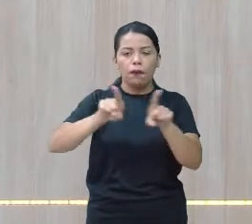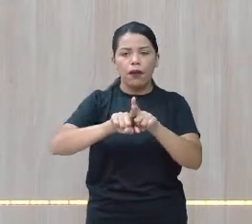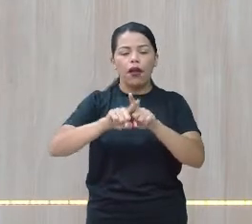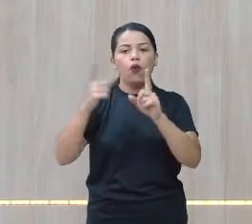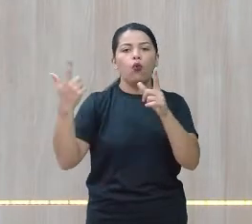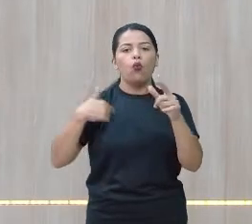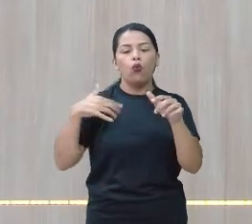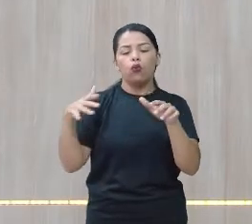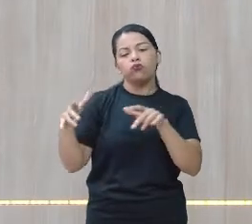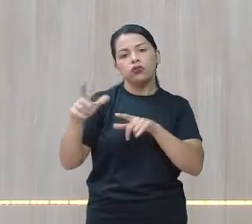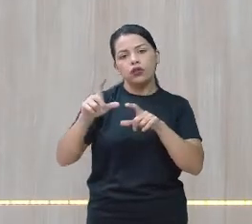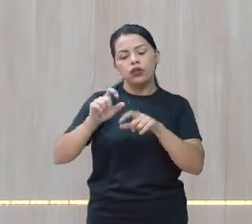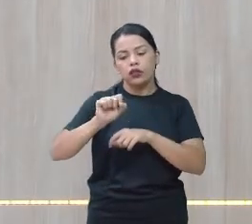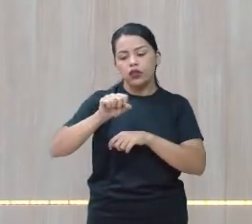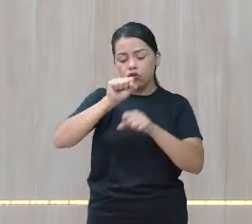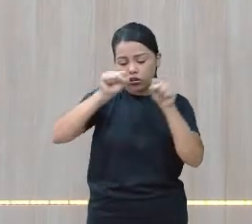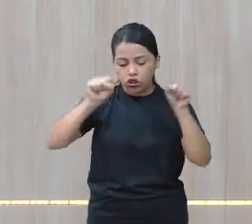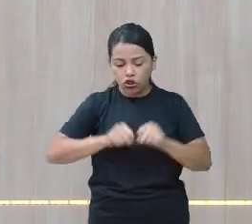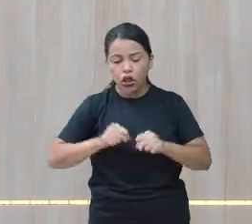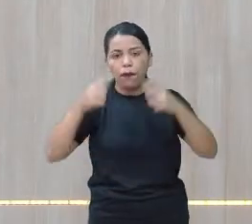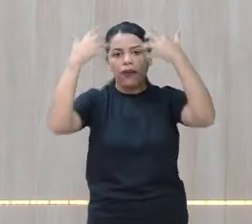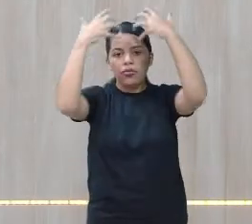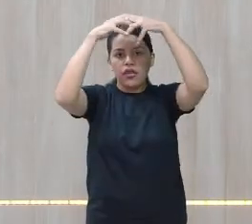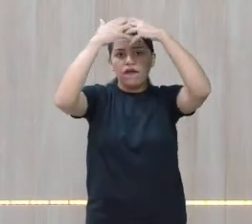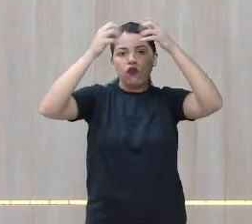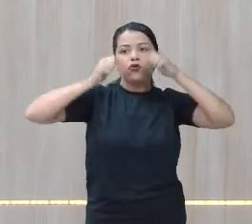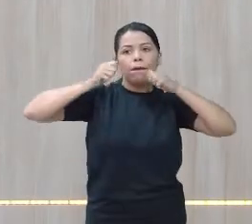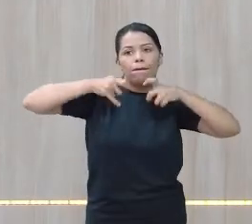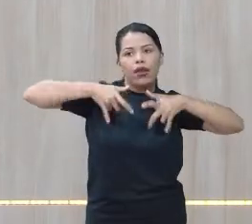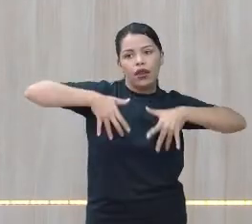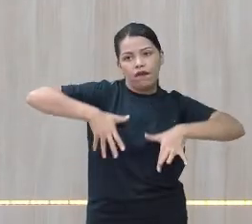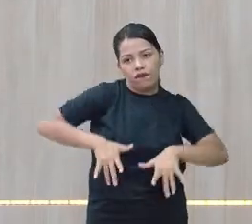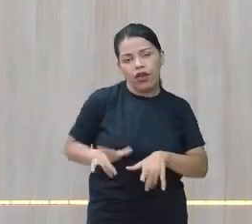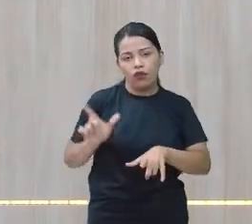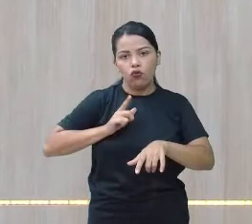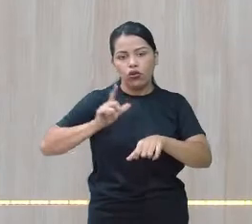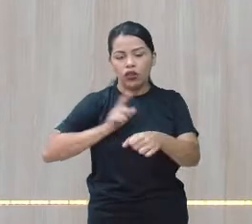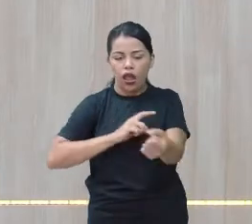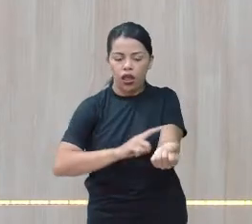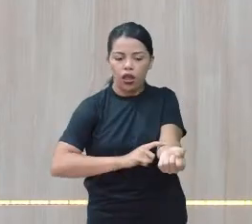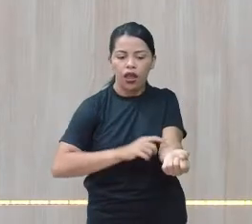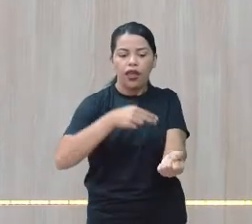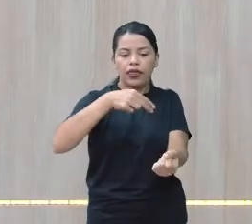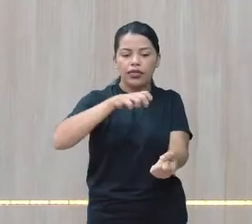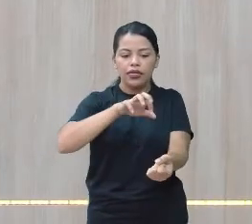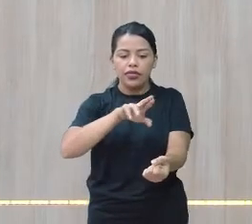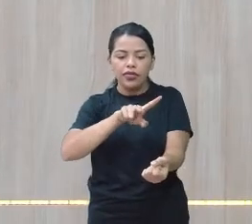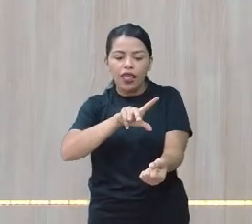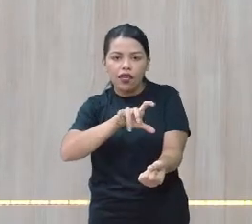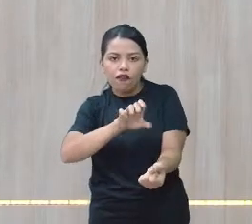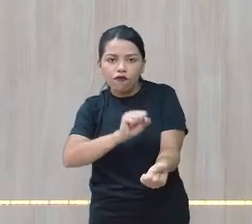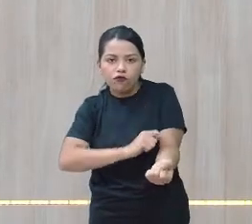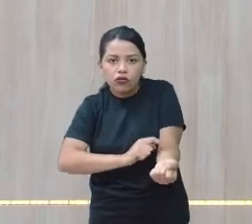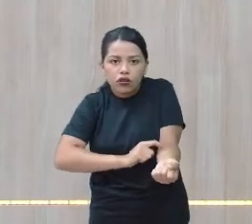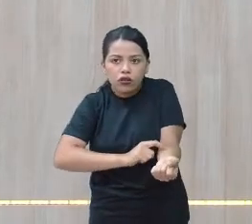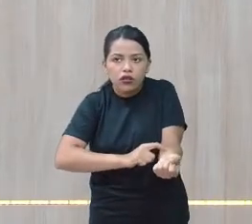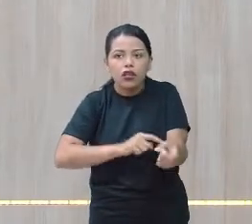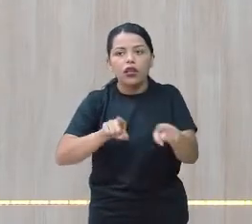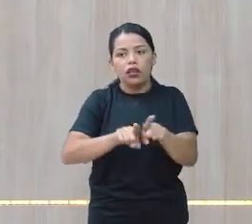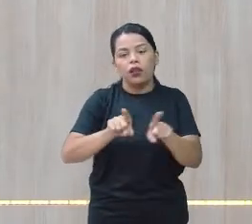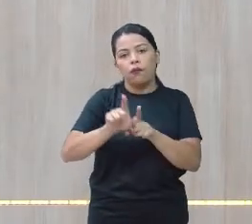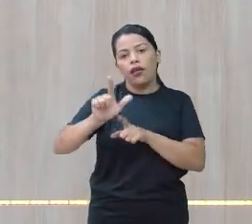voluntários e involuntários. Então, é importante lembrar que ele capta, né, ele recebe informações, ele codifica